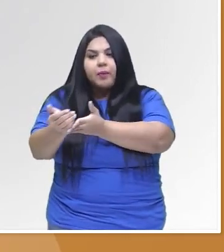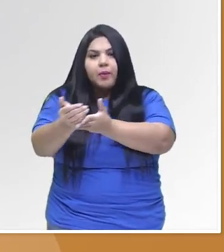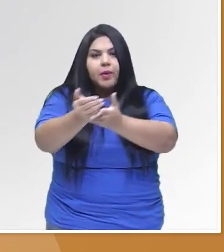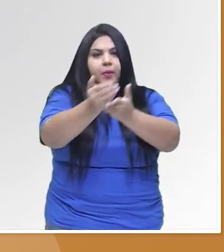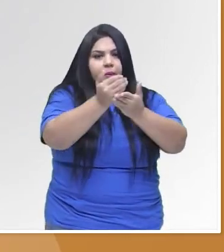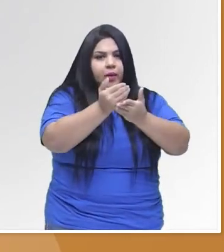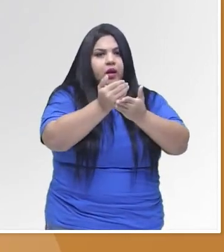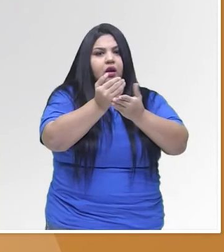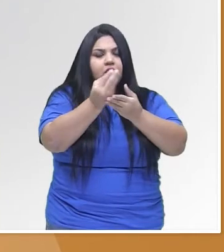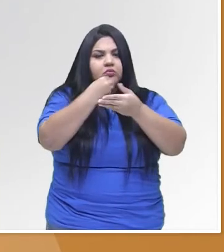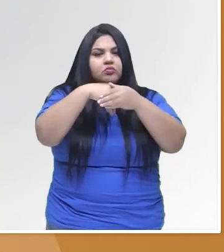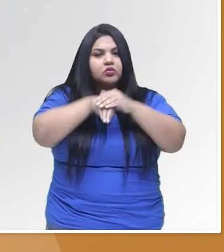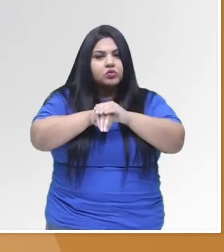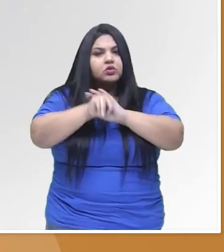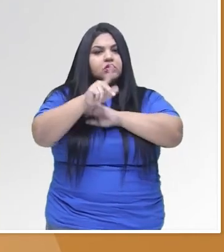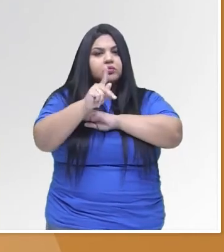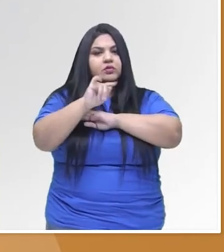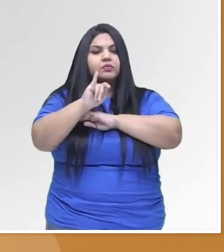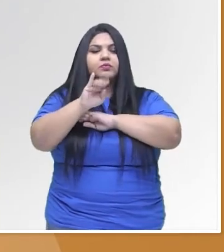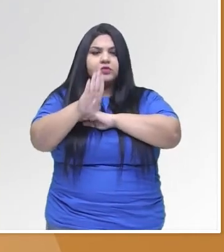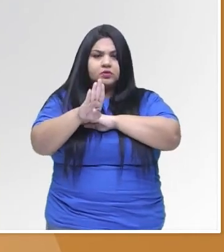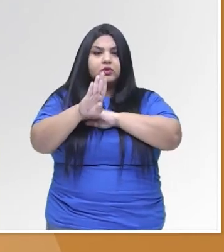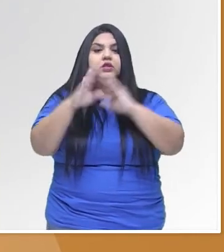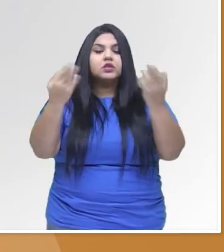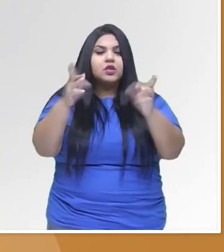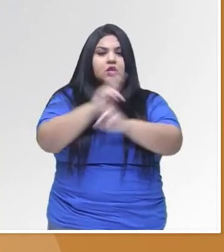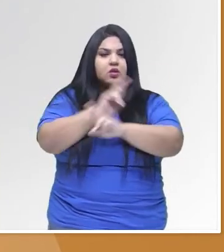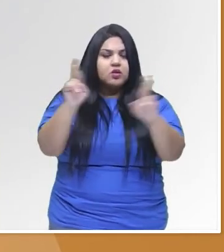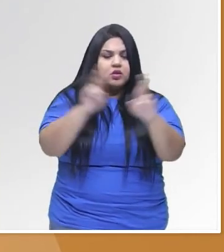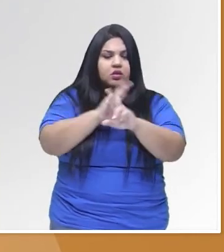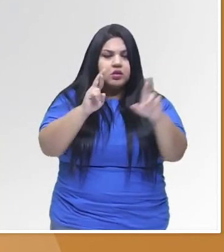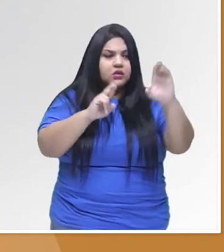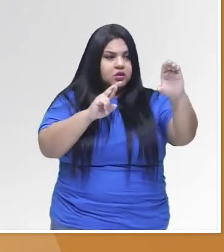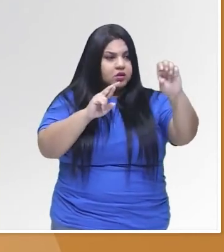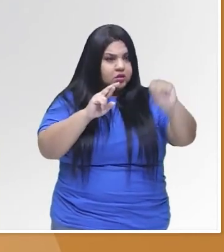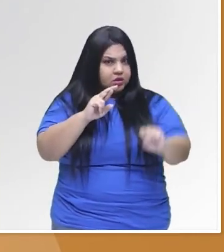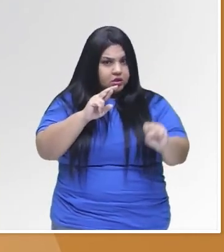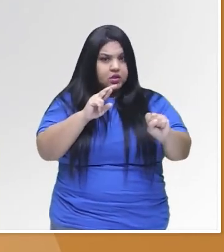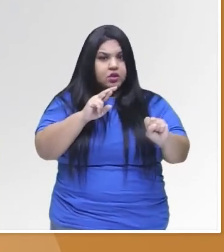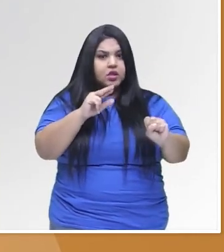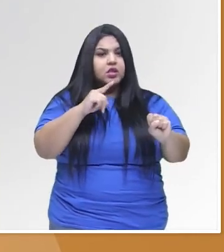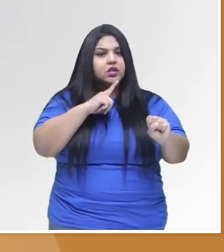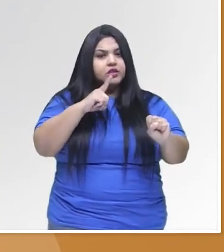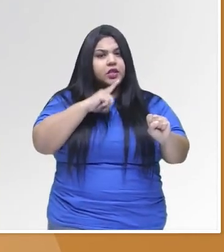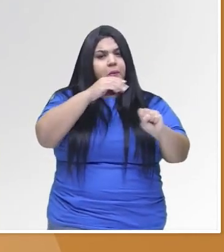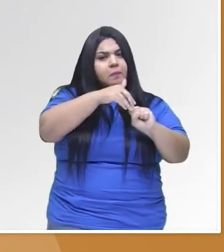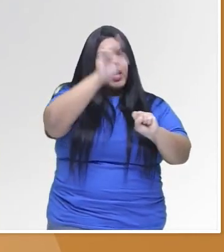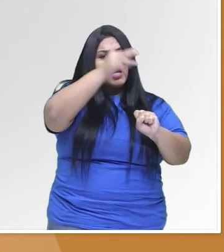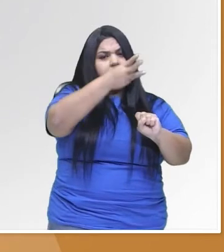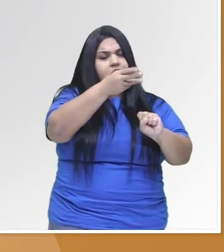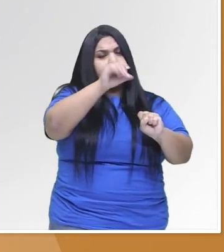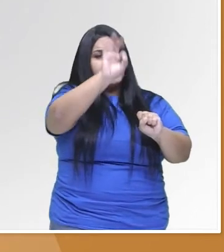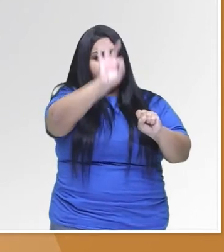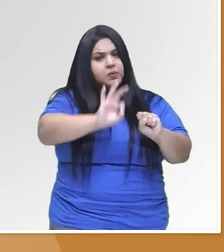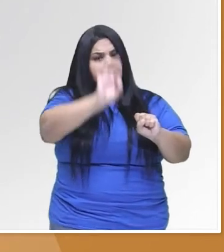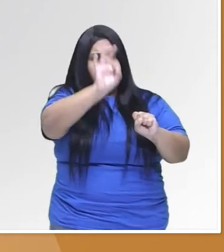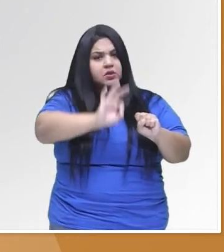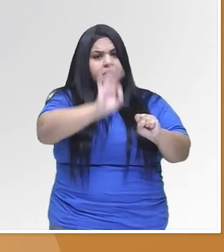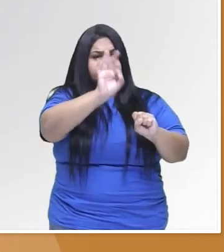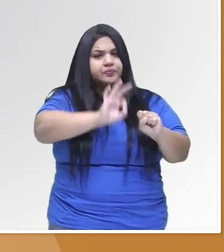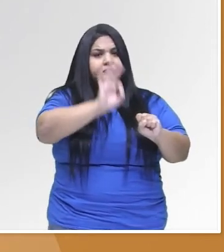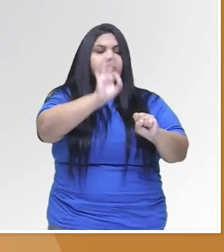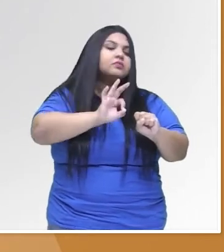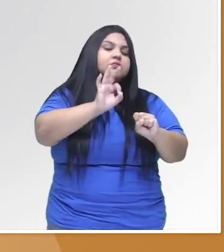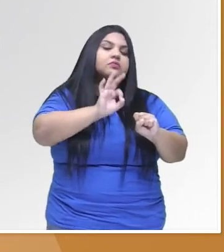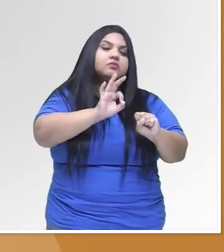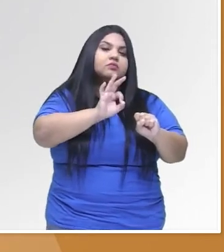Bruto Nacional. Então, a relação do Centro-Sul representa mais de 30% aí da